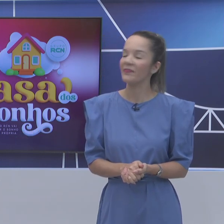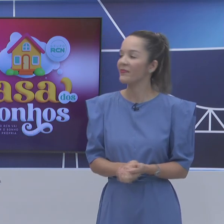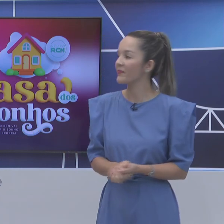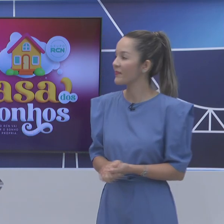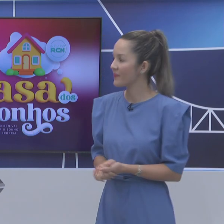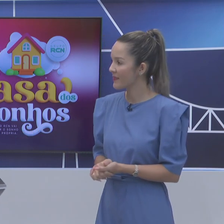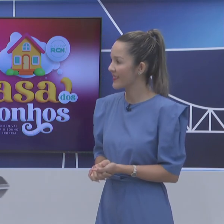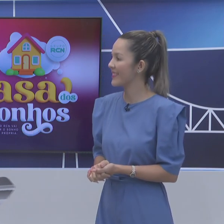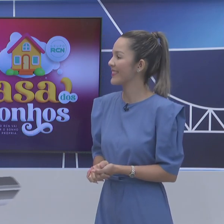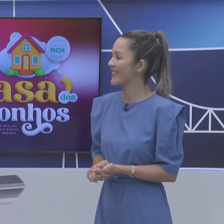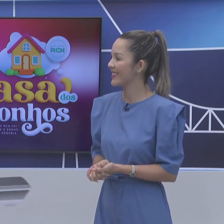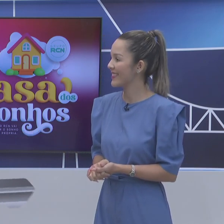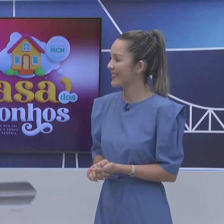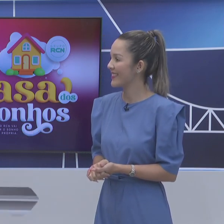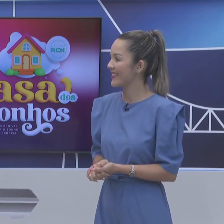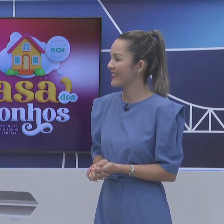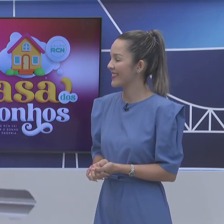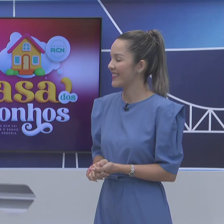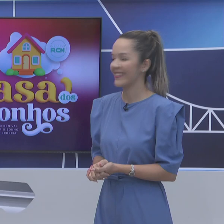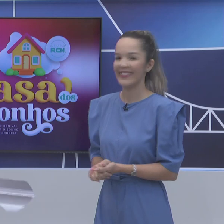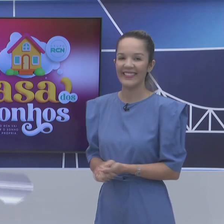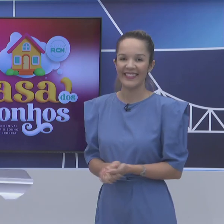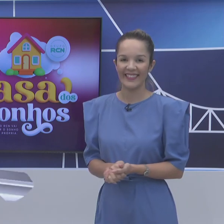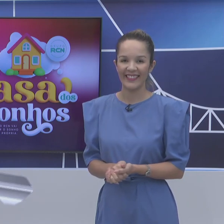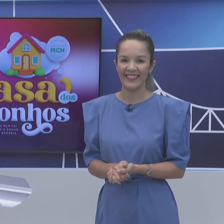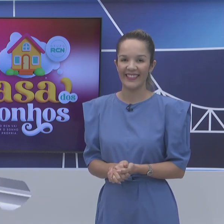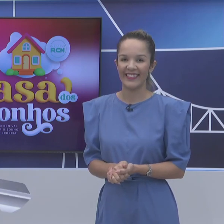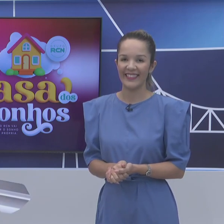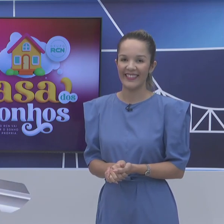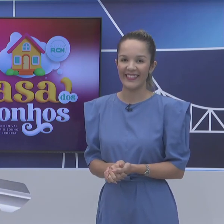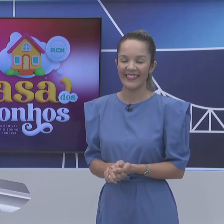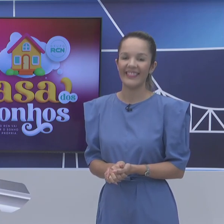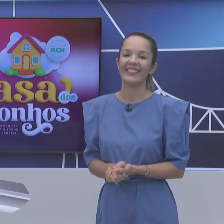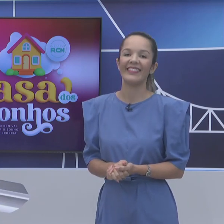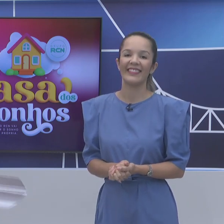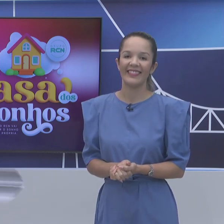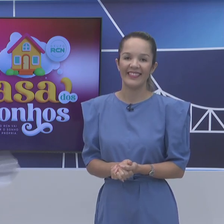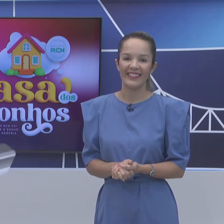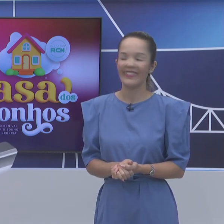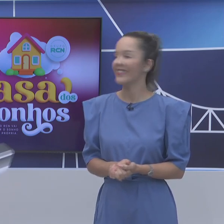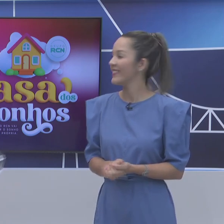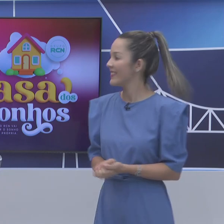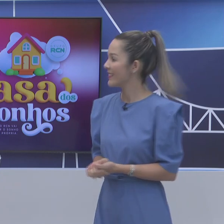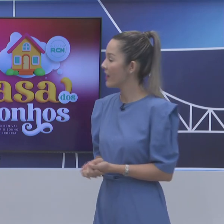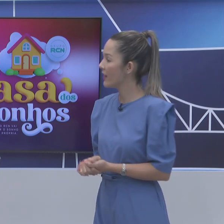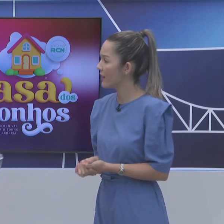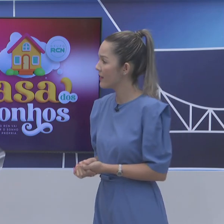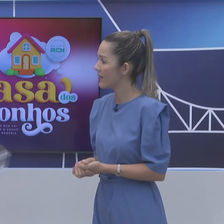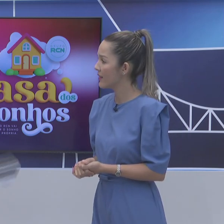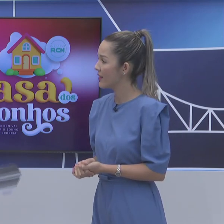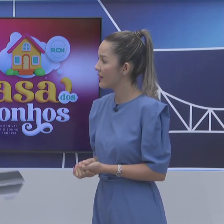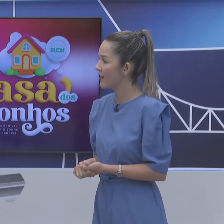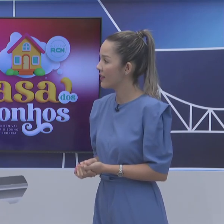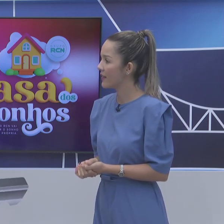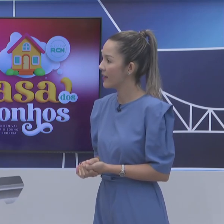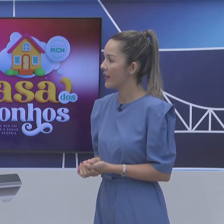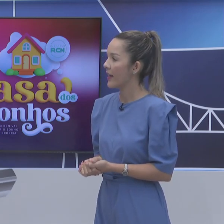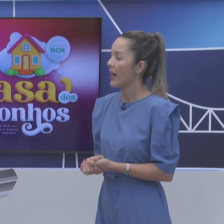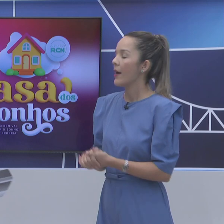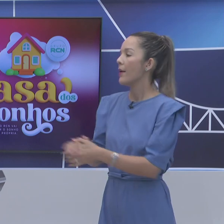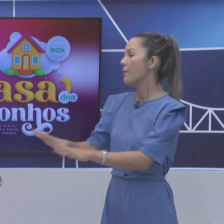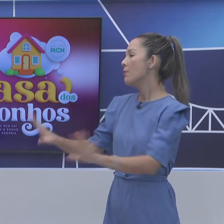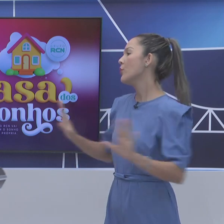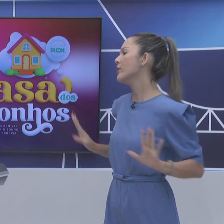São mais de 200 mil reais em prêmios. Então, ó, participa da promoção Casa dos Sonhos. Mas, Mari, eu não sei como é que participa